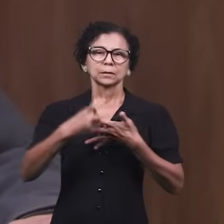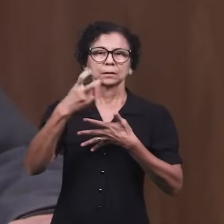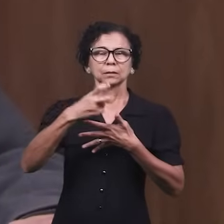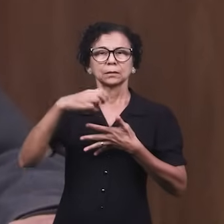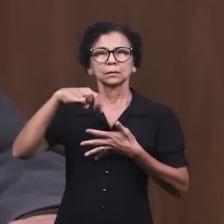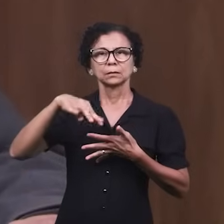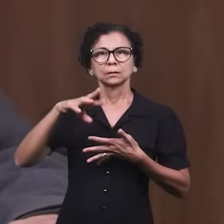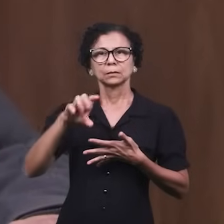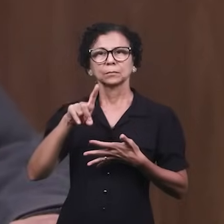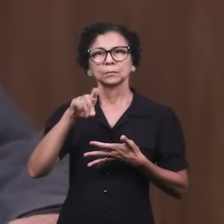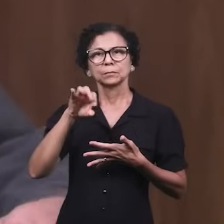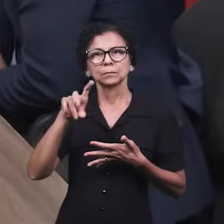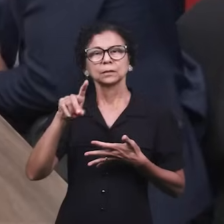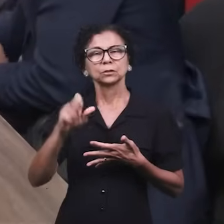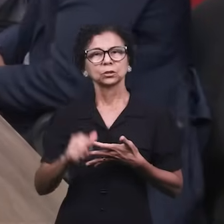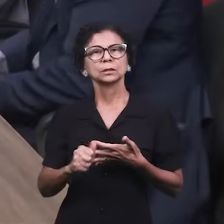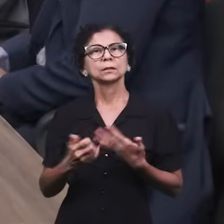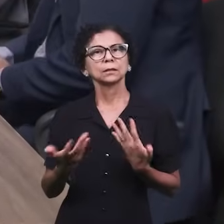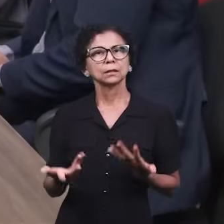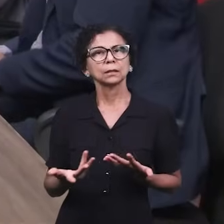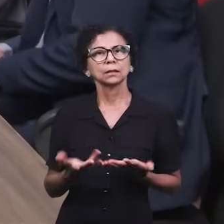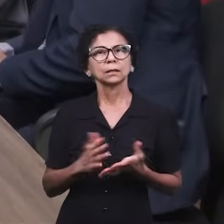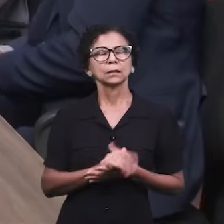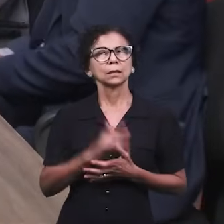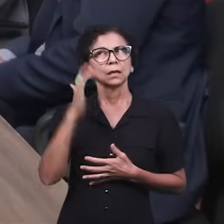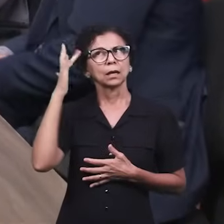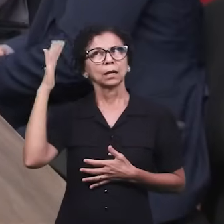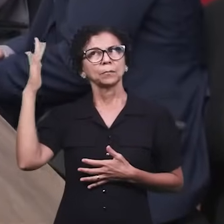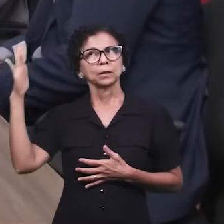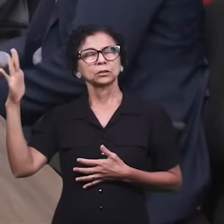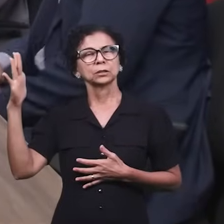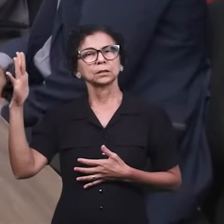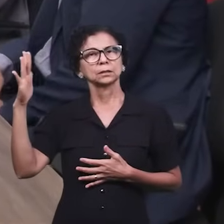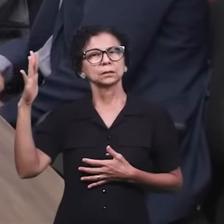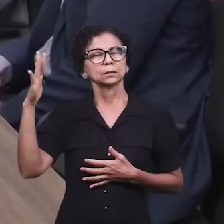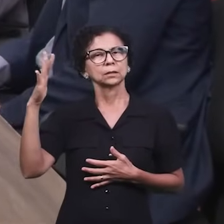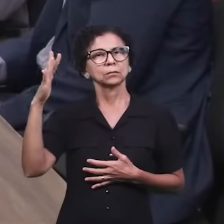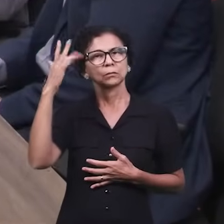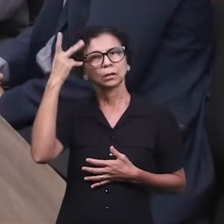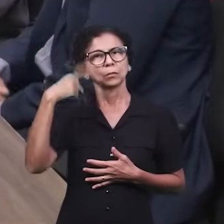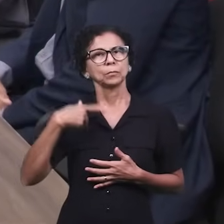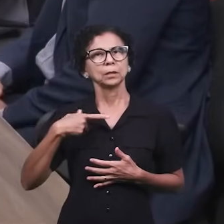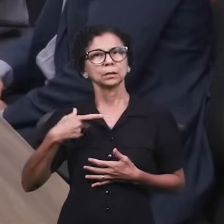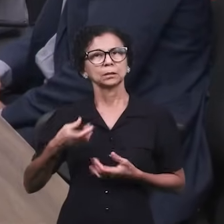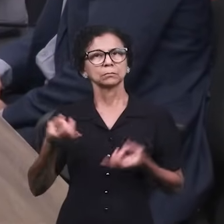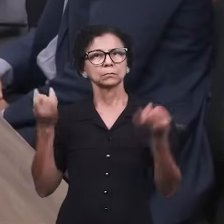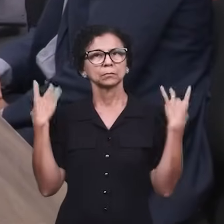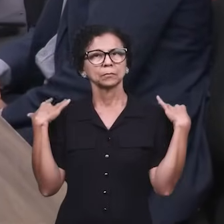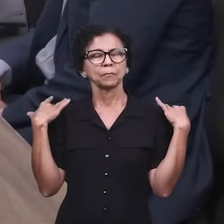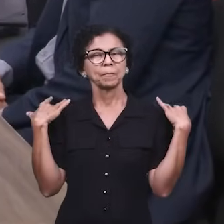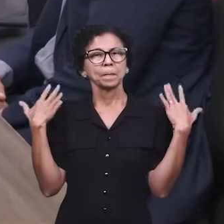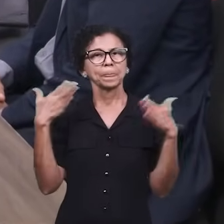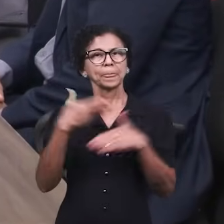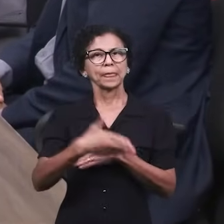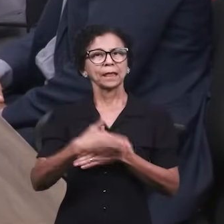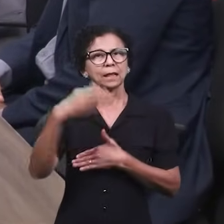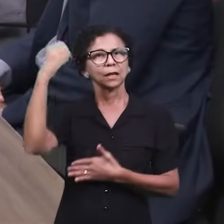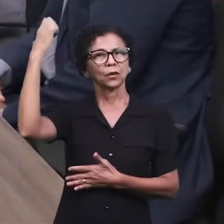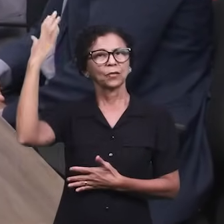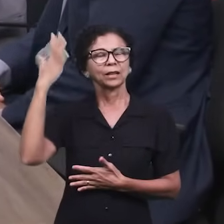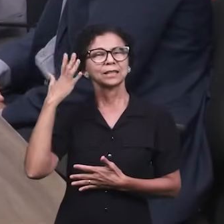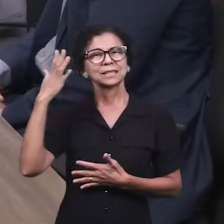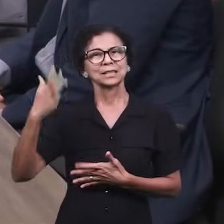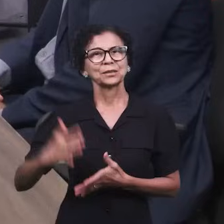revelação, que é a revelação. É interessante. A imaginação ela fica para trás. A razão ela fica para trás. Posso imaginar um monte de coisa. Quando entra a